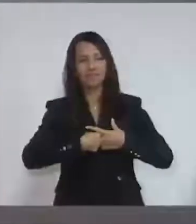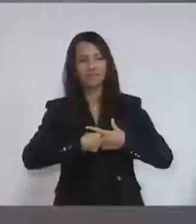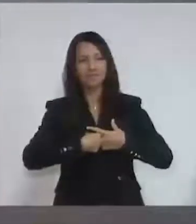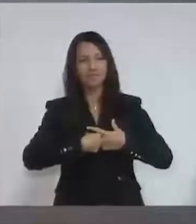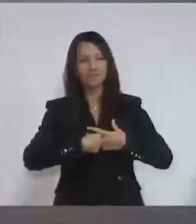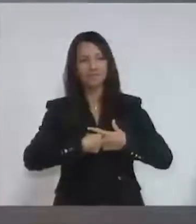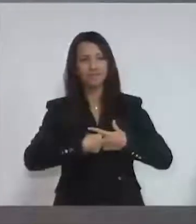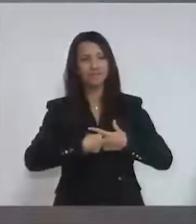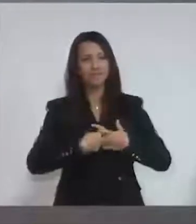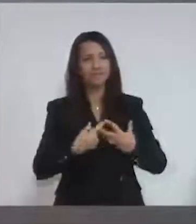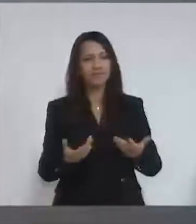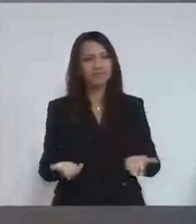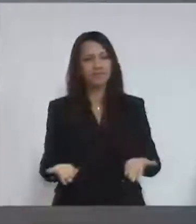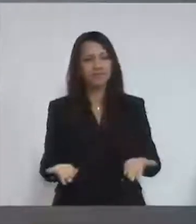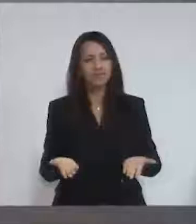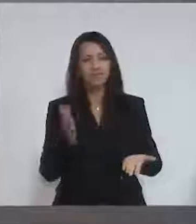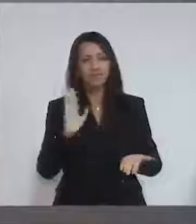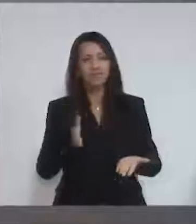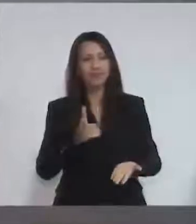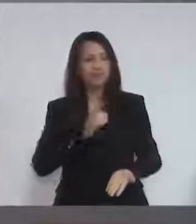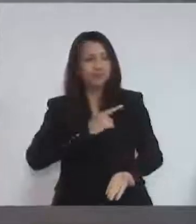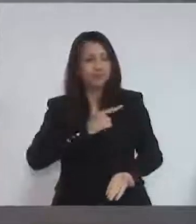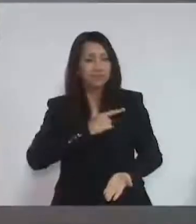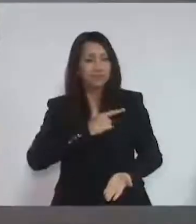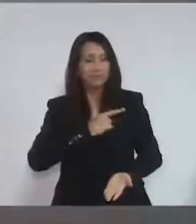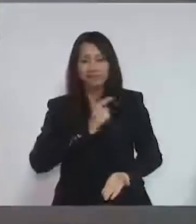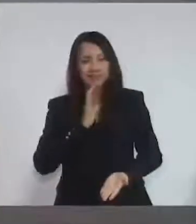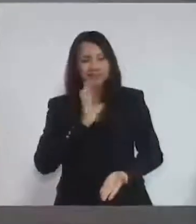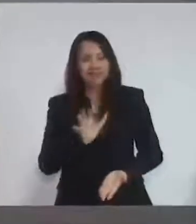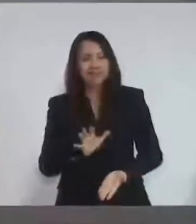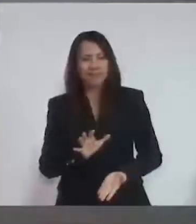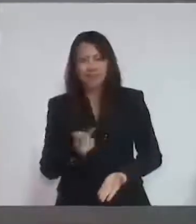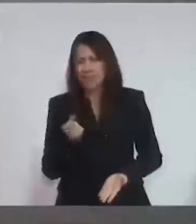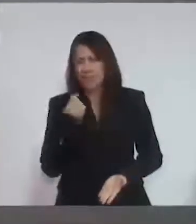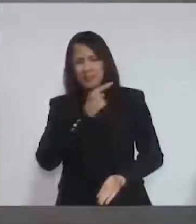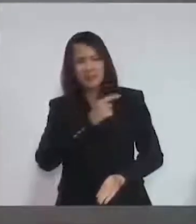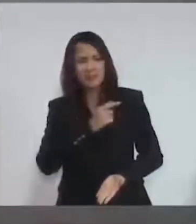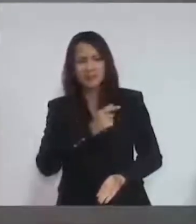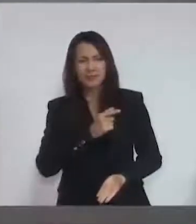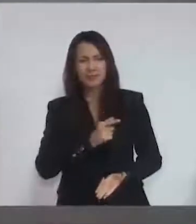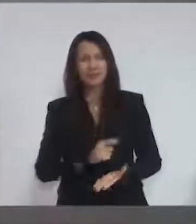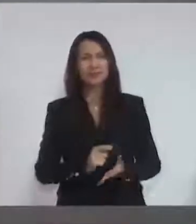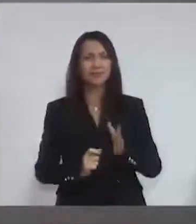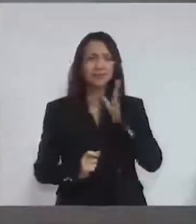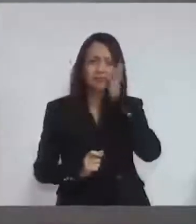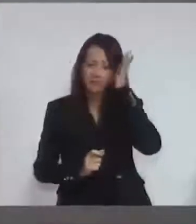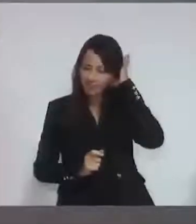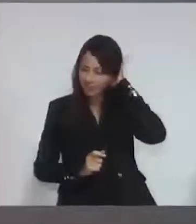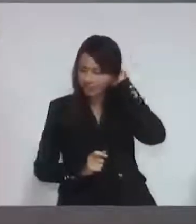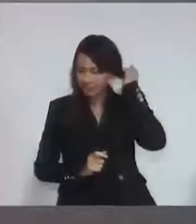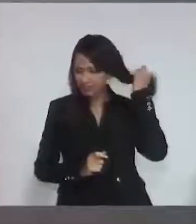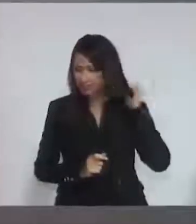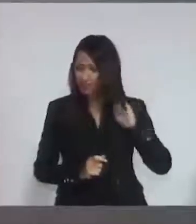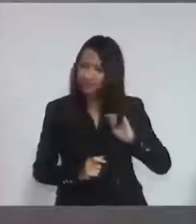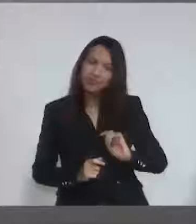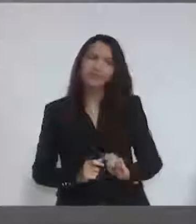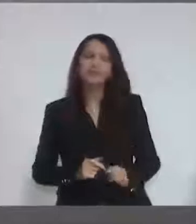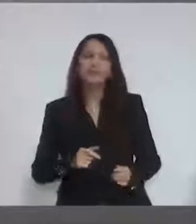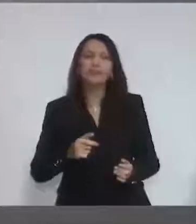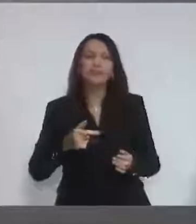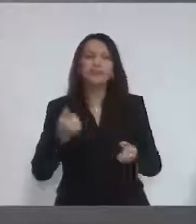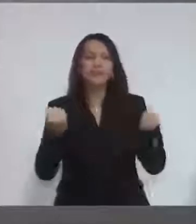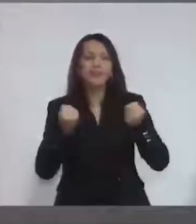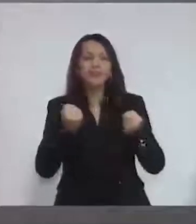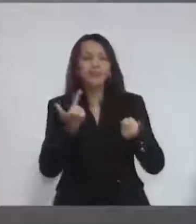passou do ridículo, isso é abominável, isso é uma piada completa. Né? Carros, às vezes, faltando gasolina,